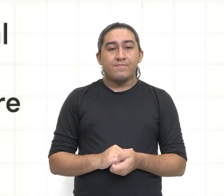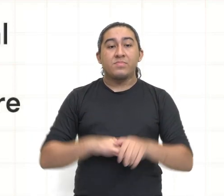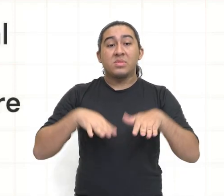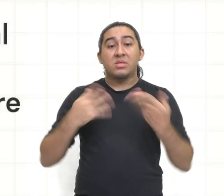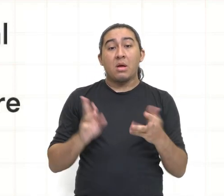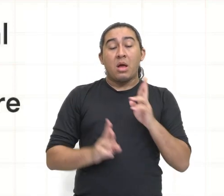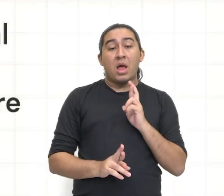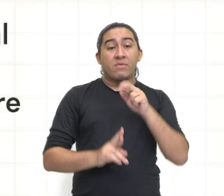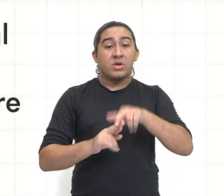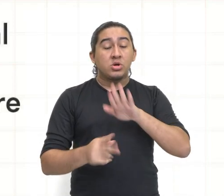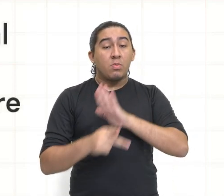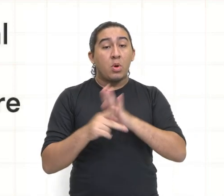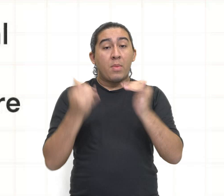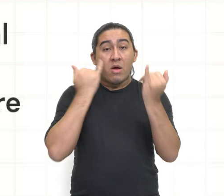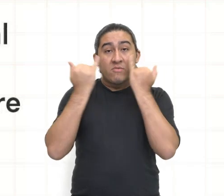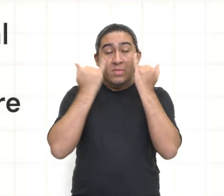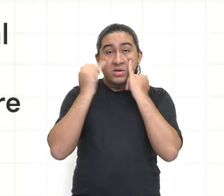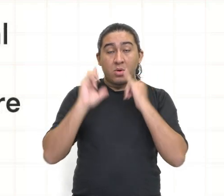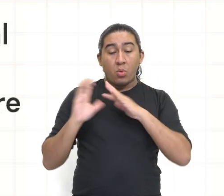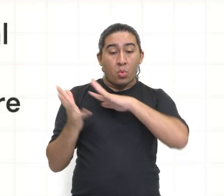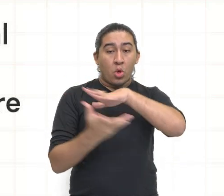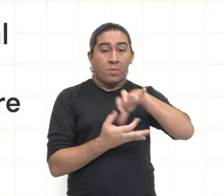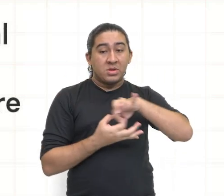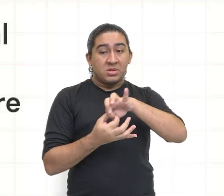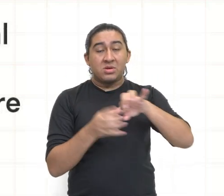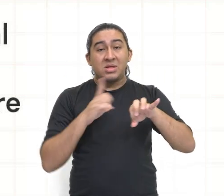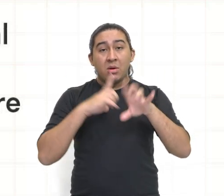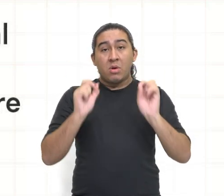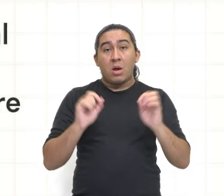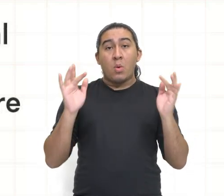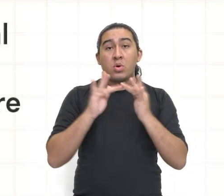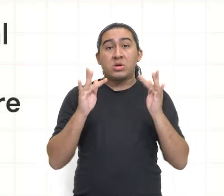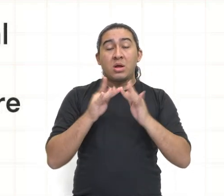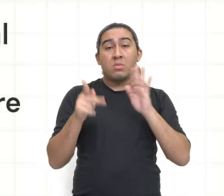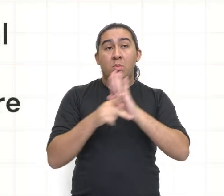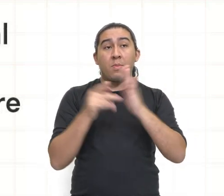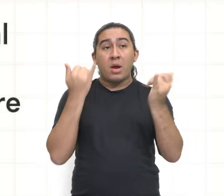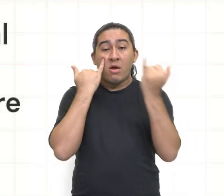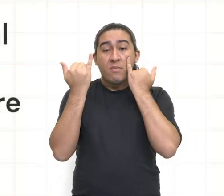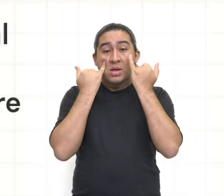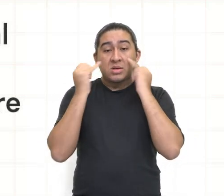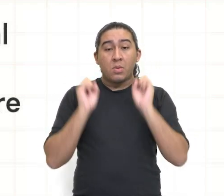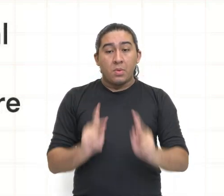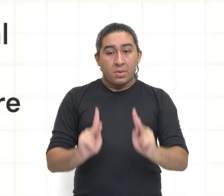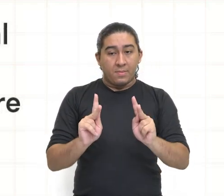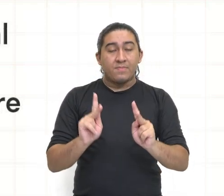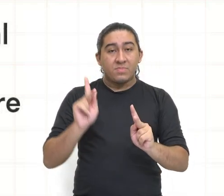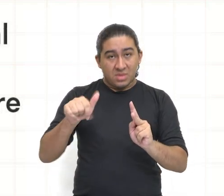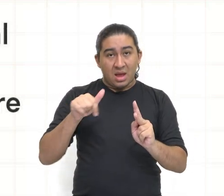Em relação à informação na globalização, temos o quê? O acesso à informação. A globalização